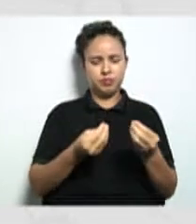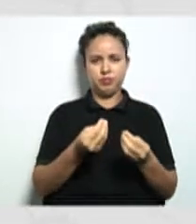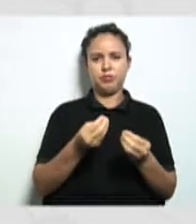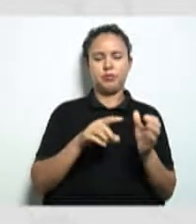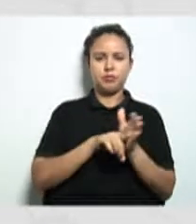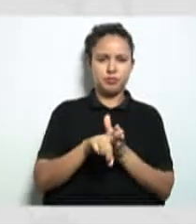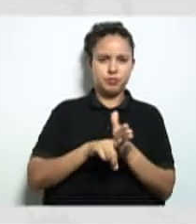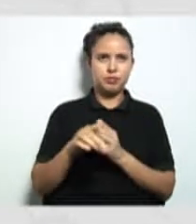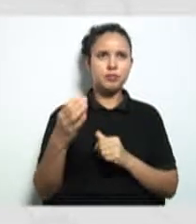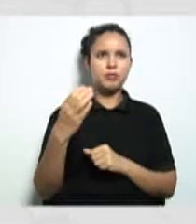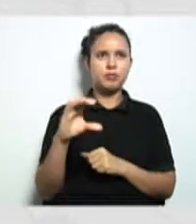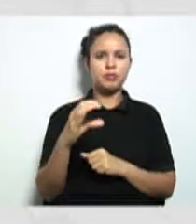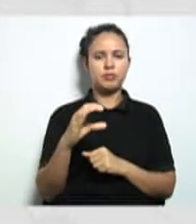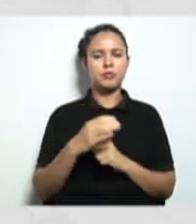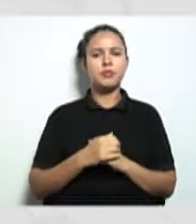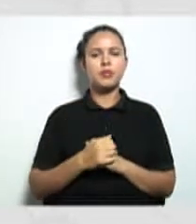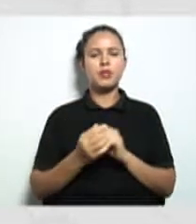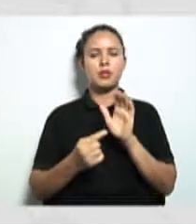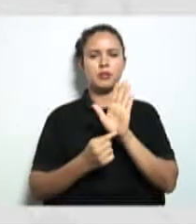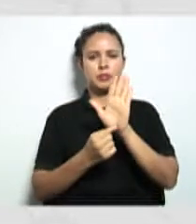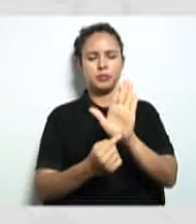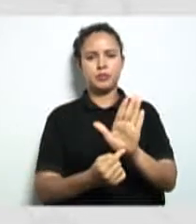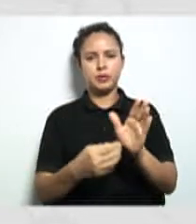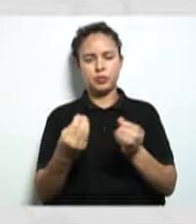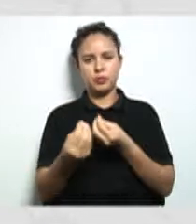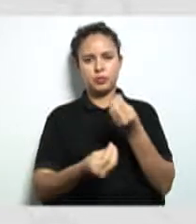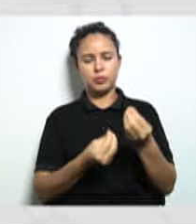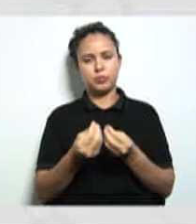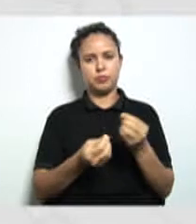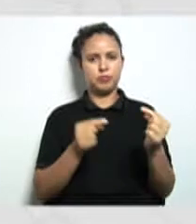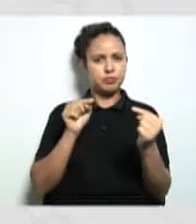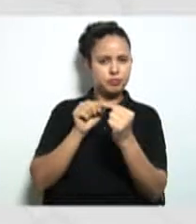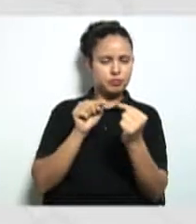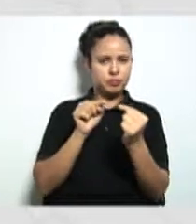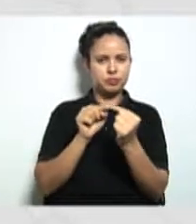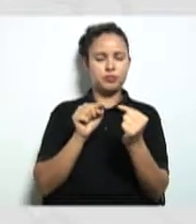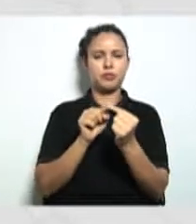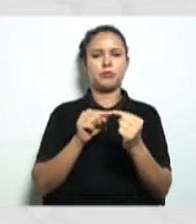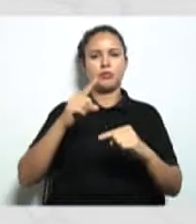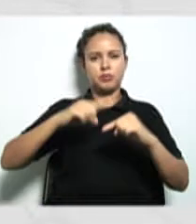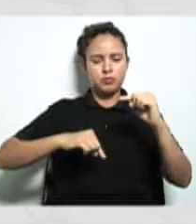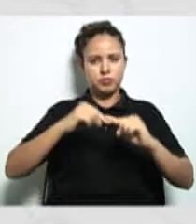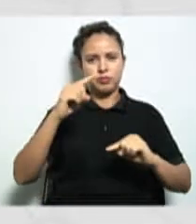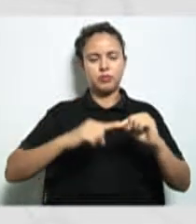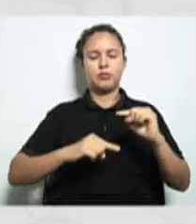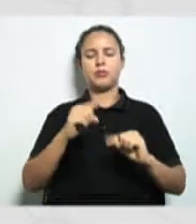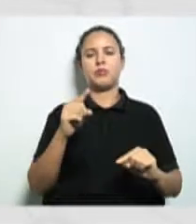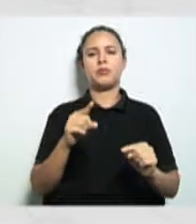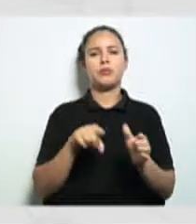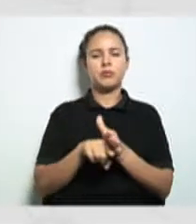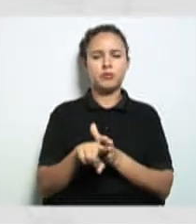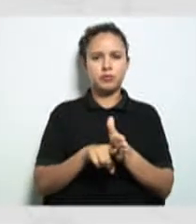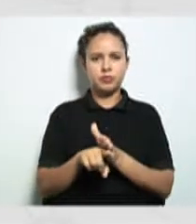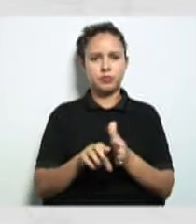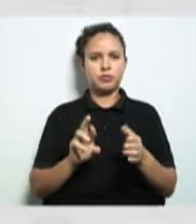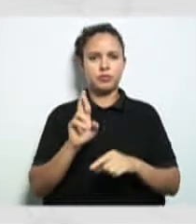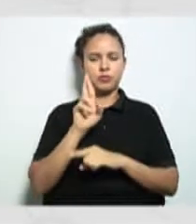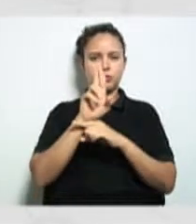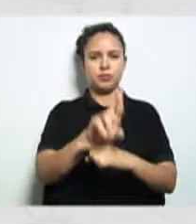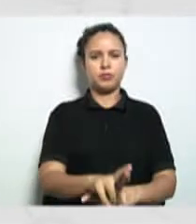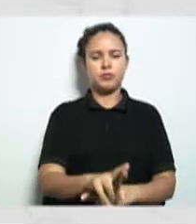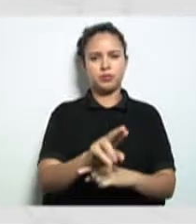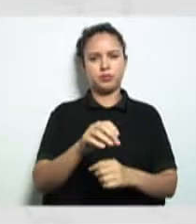científica. Demonstrar a aplicação de um instrumento de pesquisa e a exposição do resultado por meio de